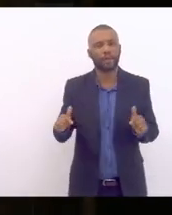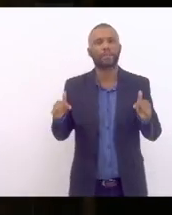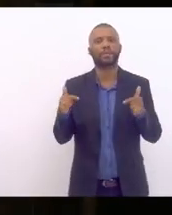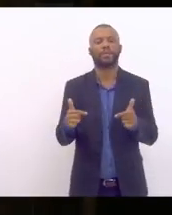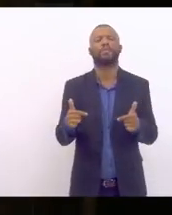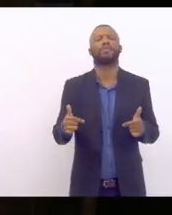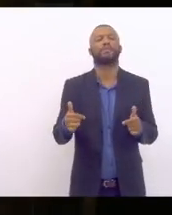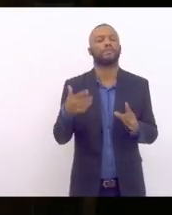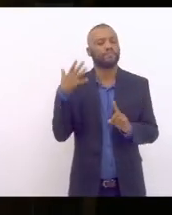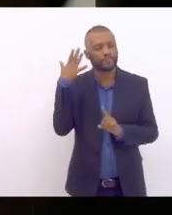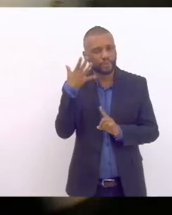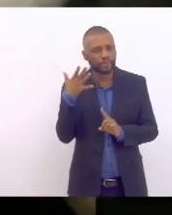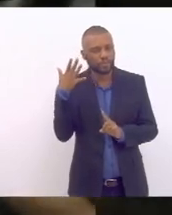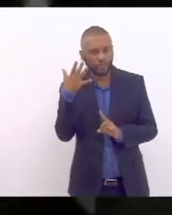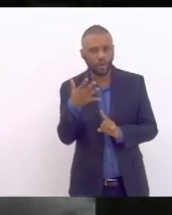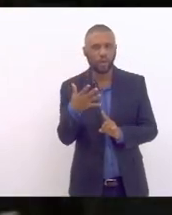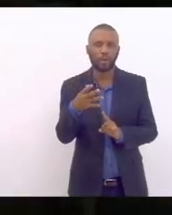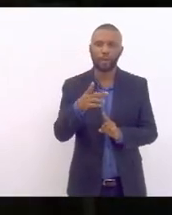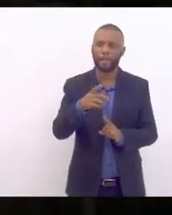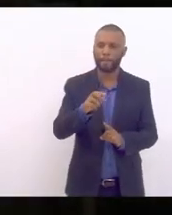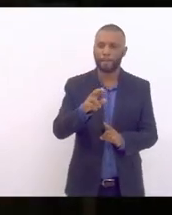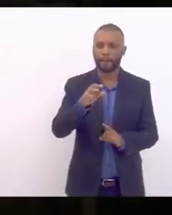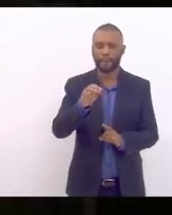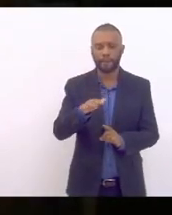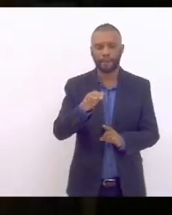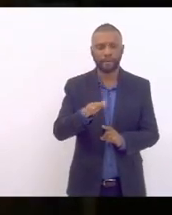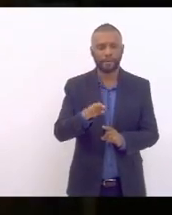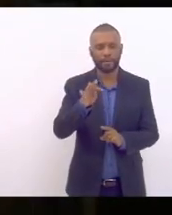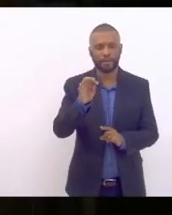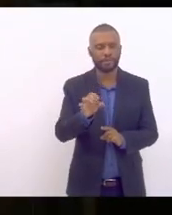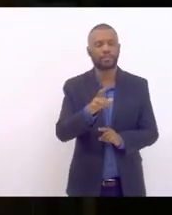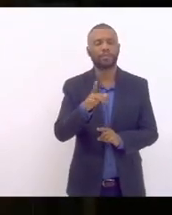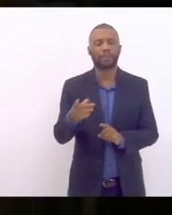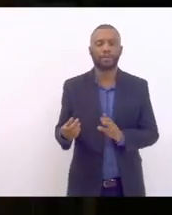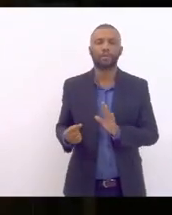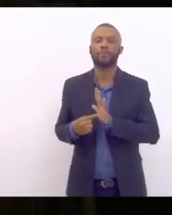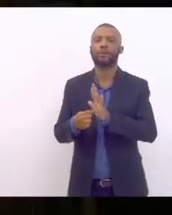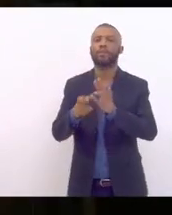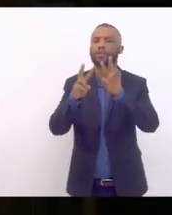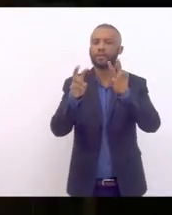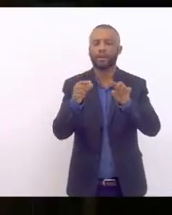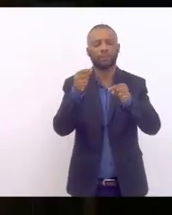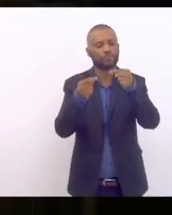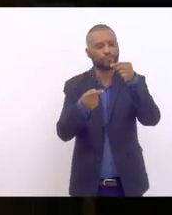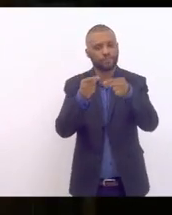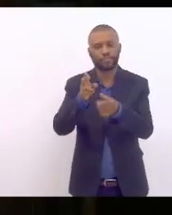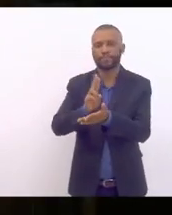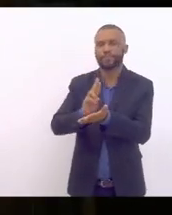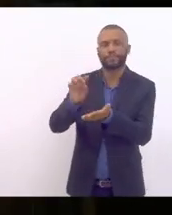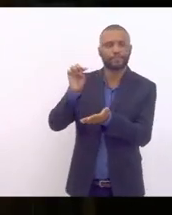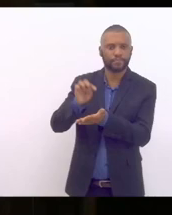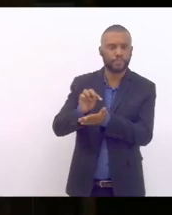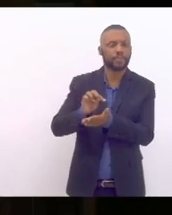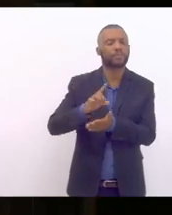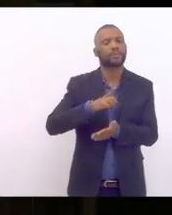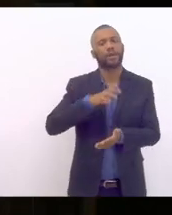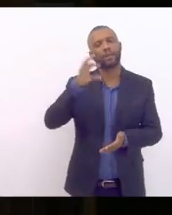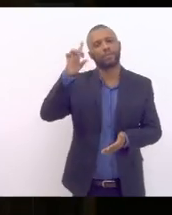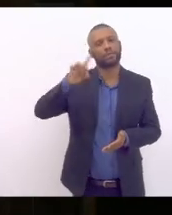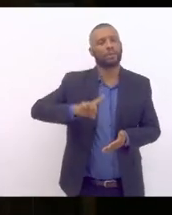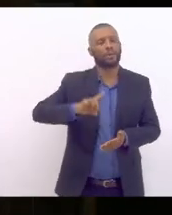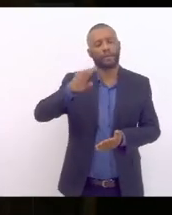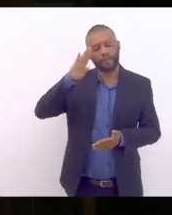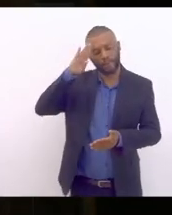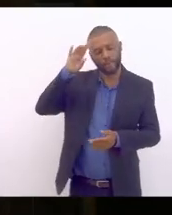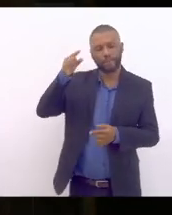pelo fórum permanente que tem colocado as Universidades na sua posição de direito que a